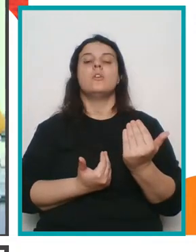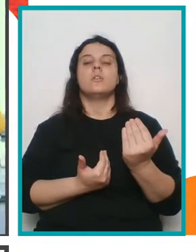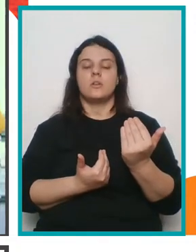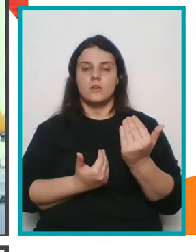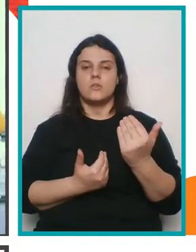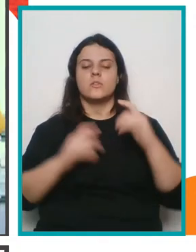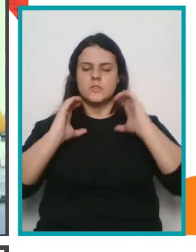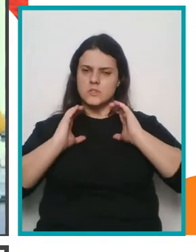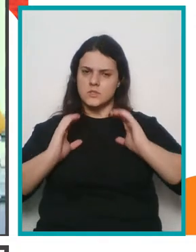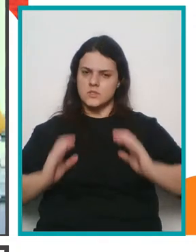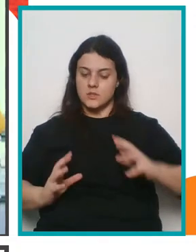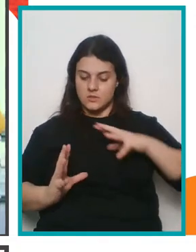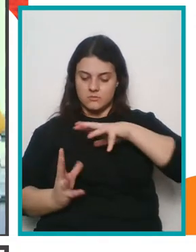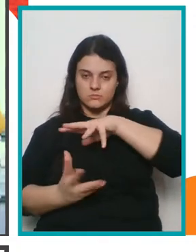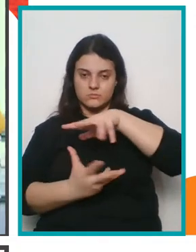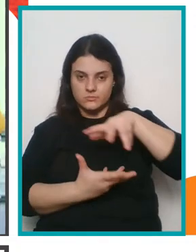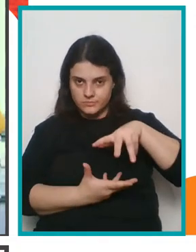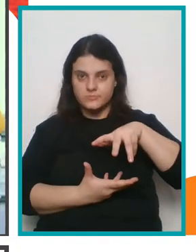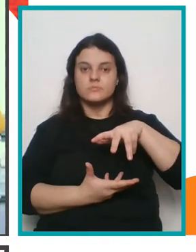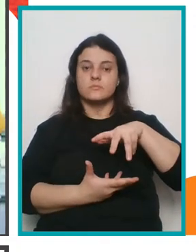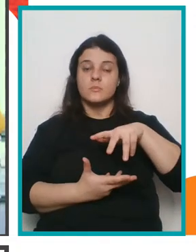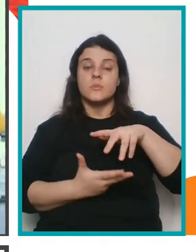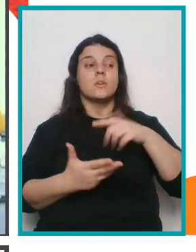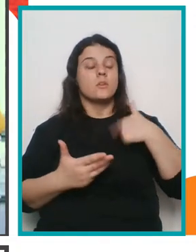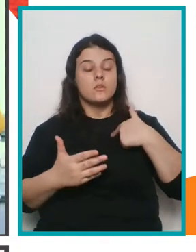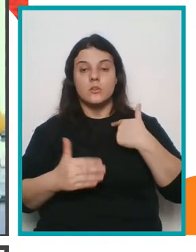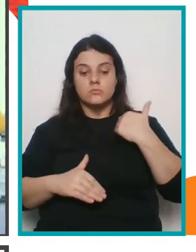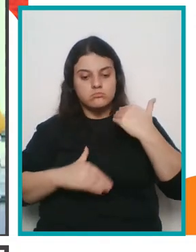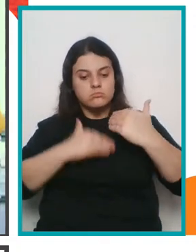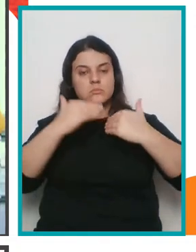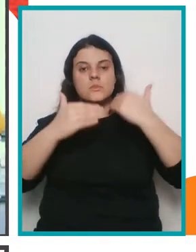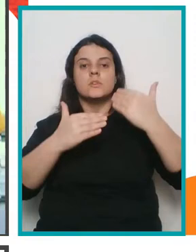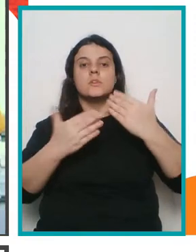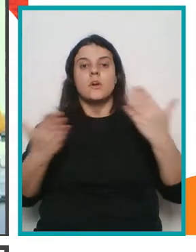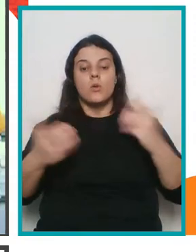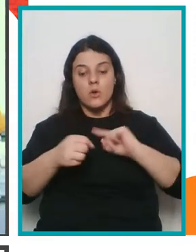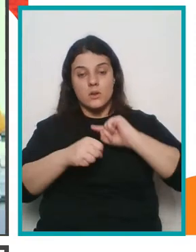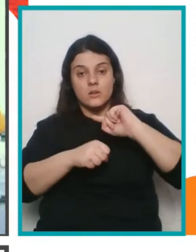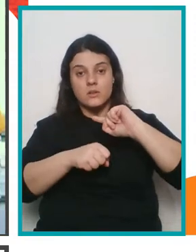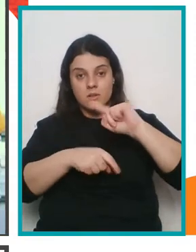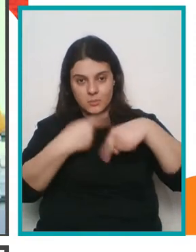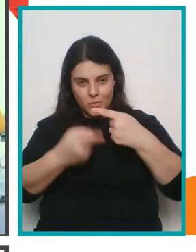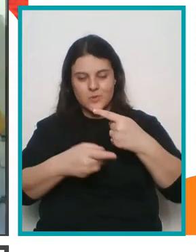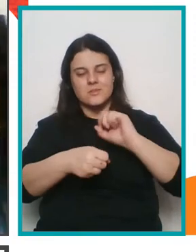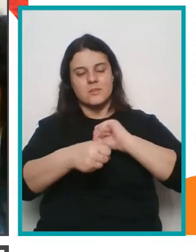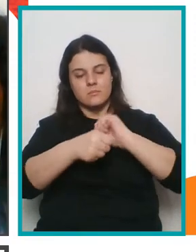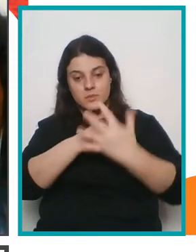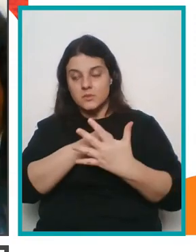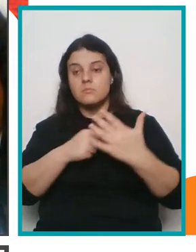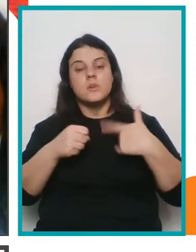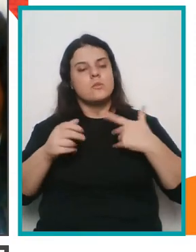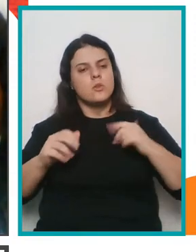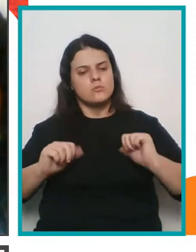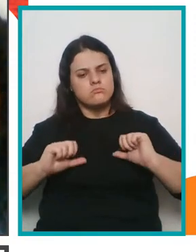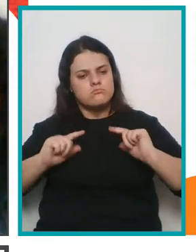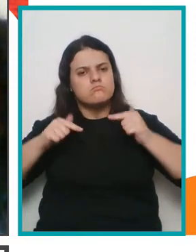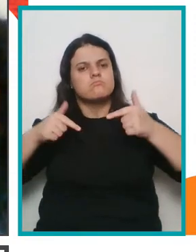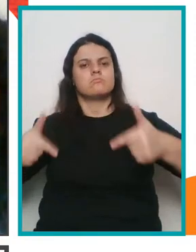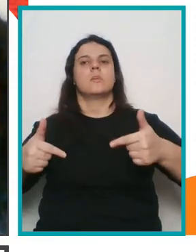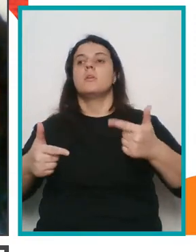está aprendendo, vai se unir. E vamos florescer maravilhosamente para o novo mundo.